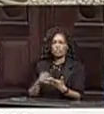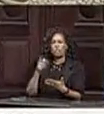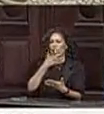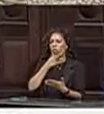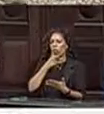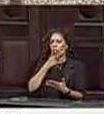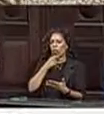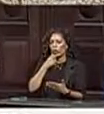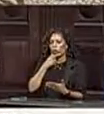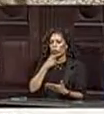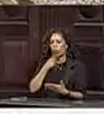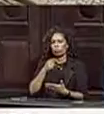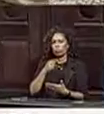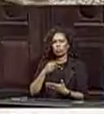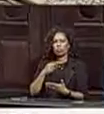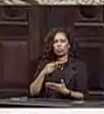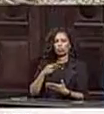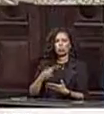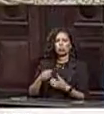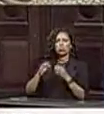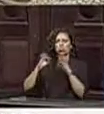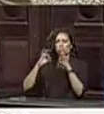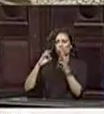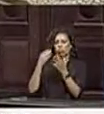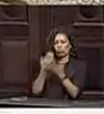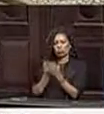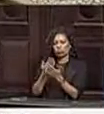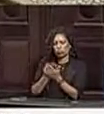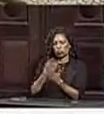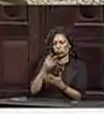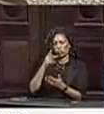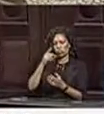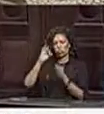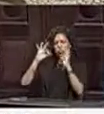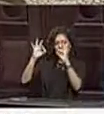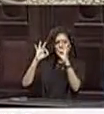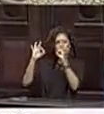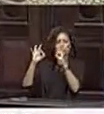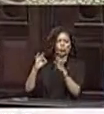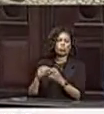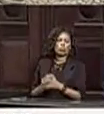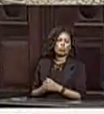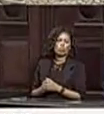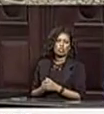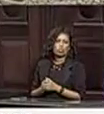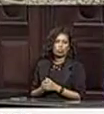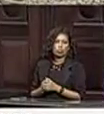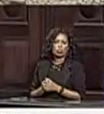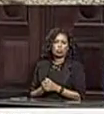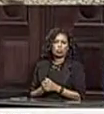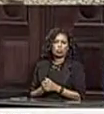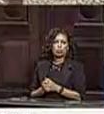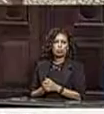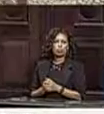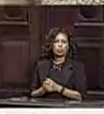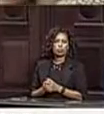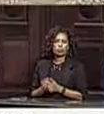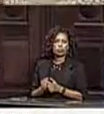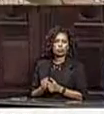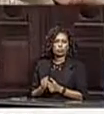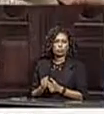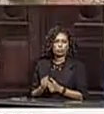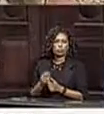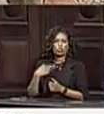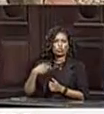profissional do direito. E depois tive a oportunidade de conviver com o K.O. aqui, ele presidente do sindicato dos jornalistas e